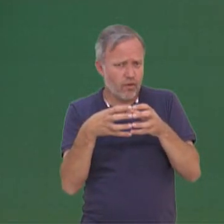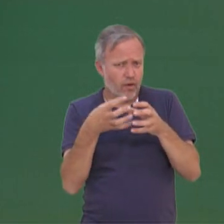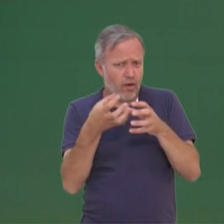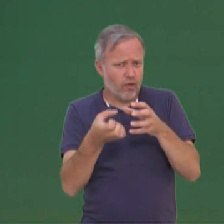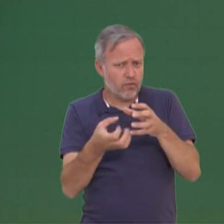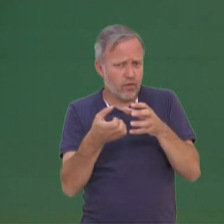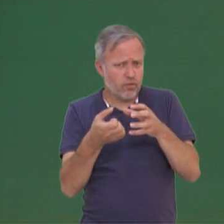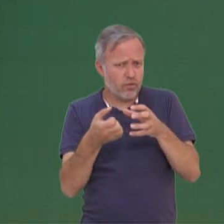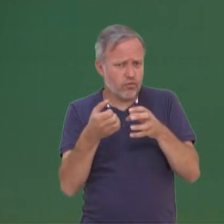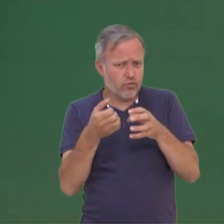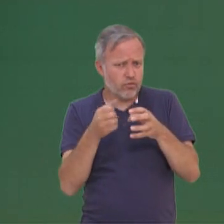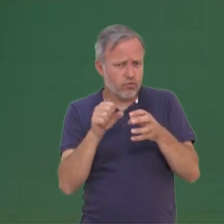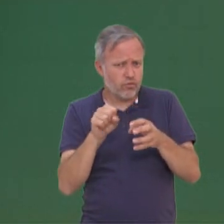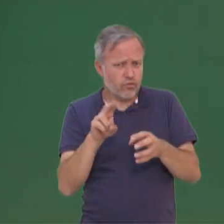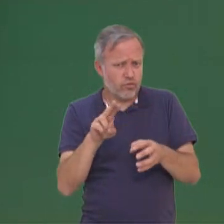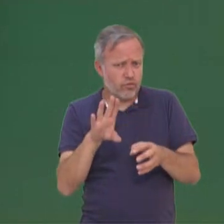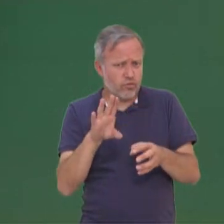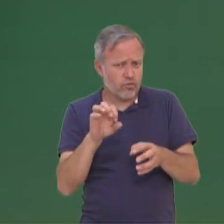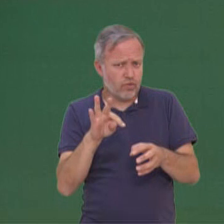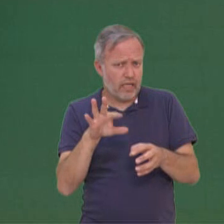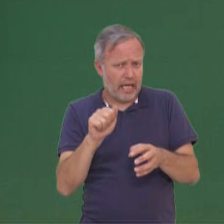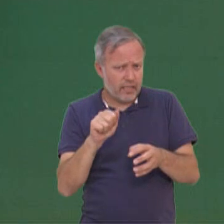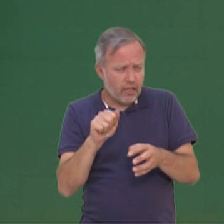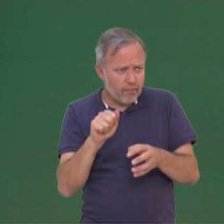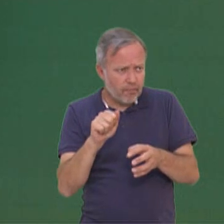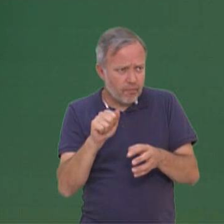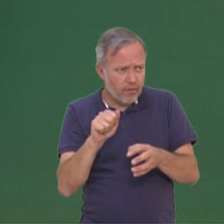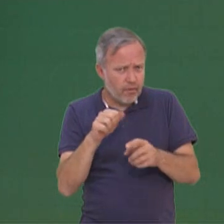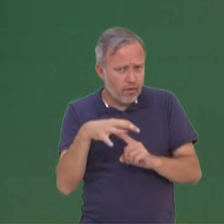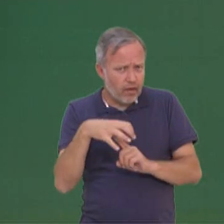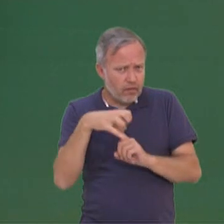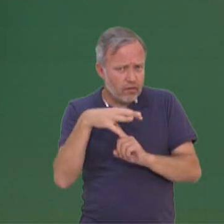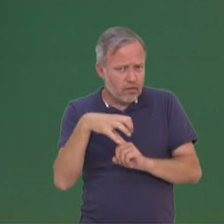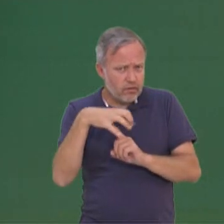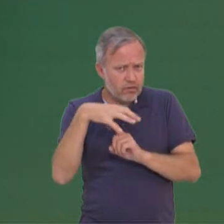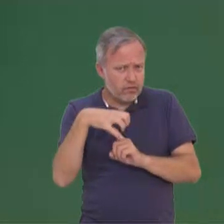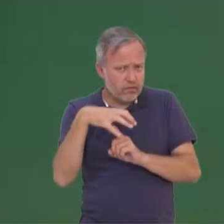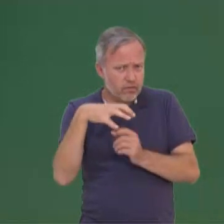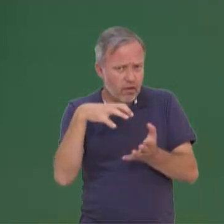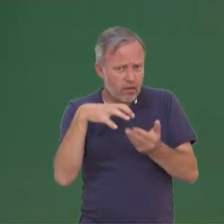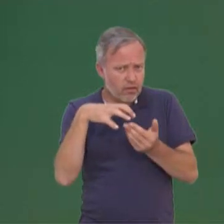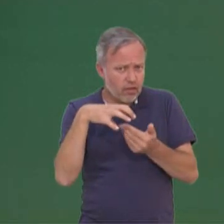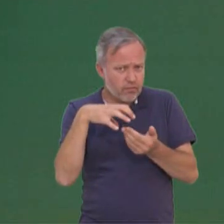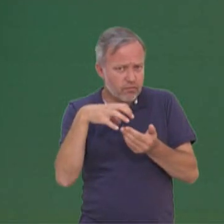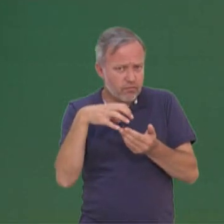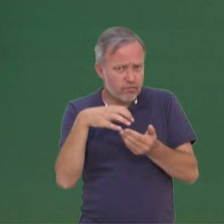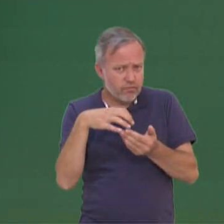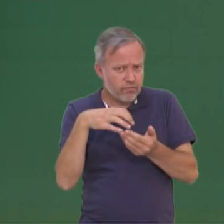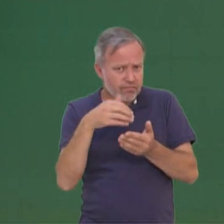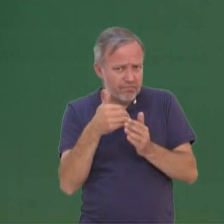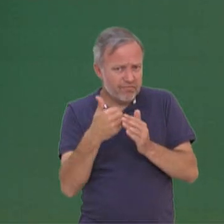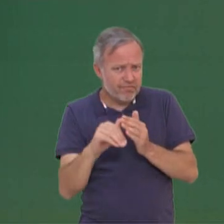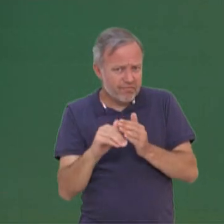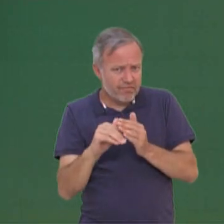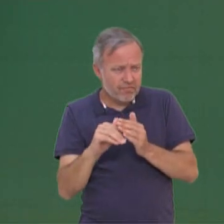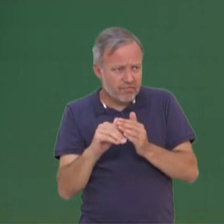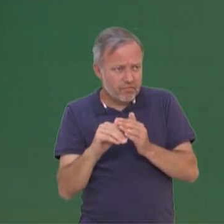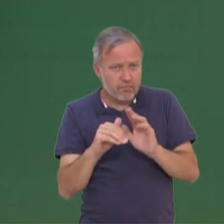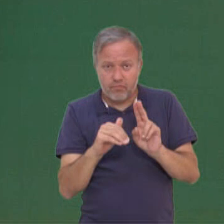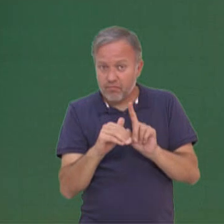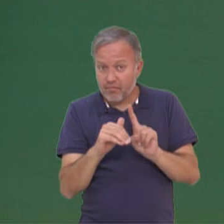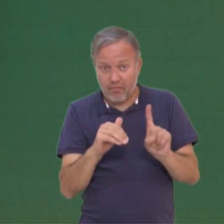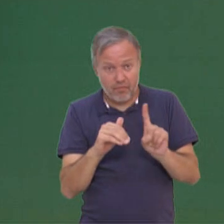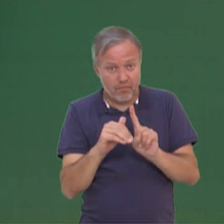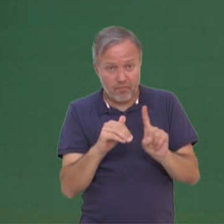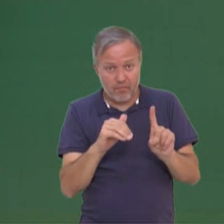sucata metálica. Pera aí, eu falei para vocês que os fungos se alimentam de matéria morta. Sucata metálica não é